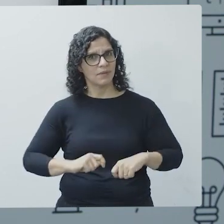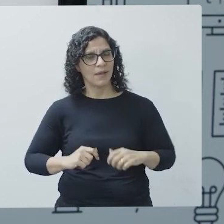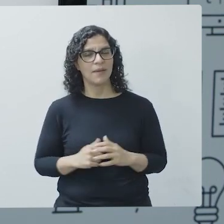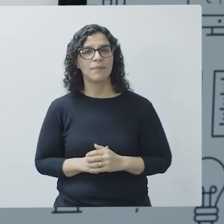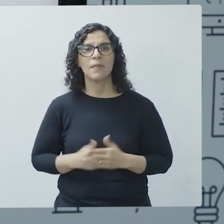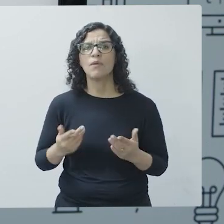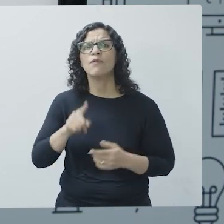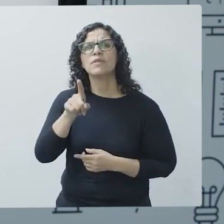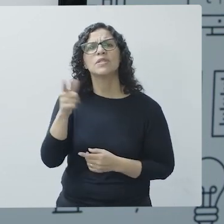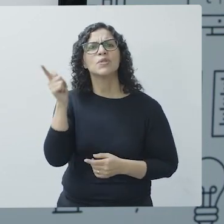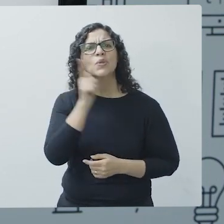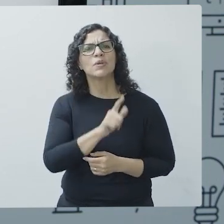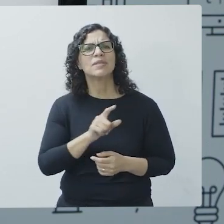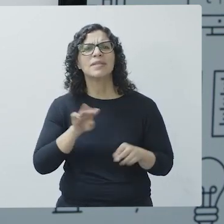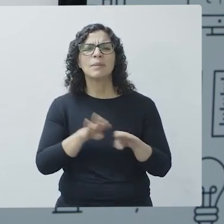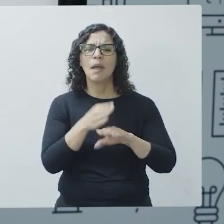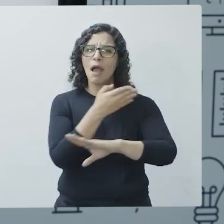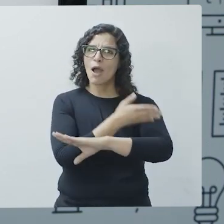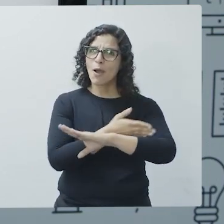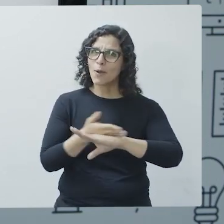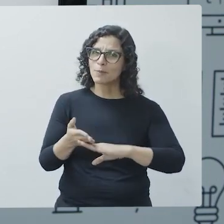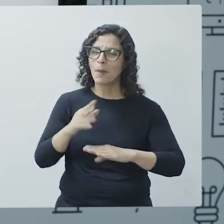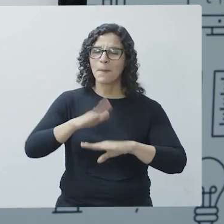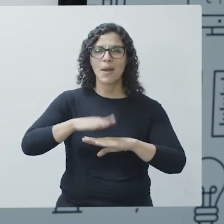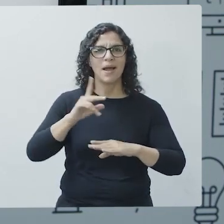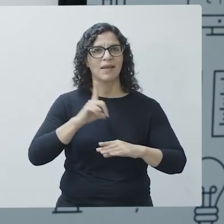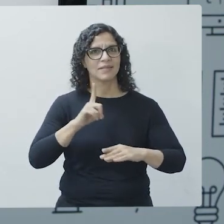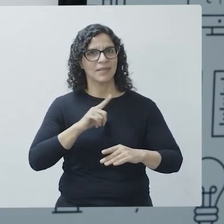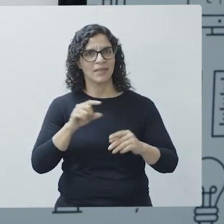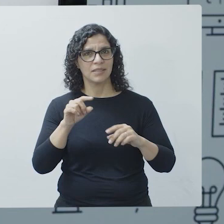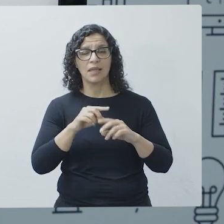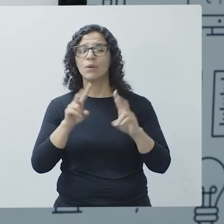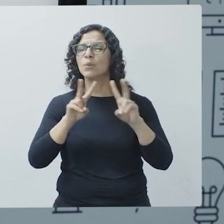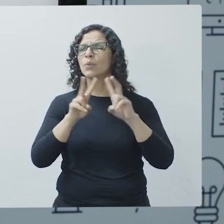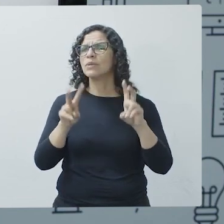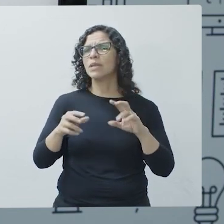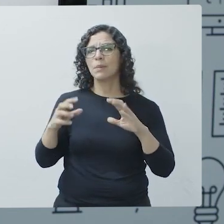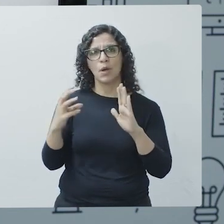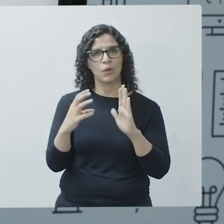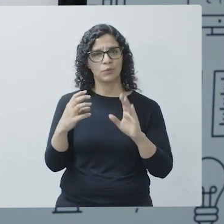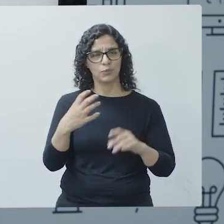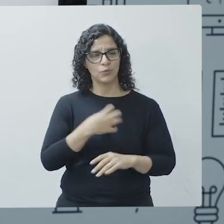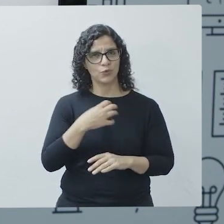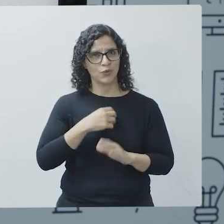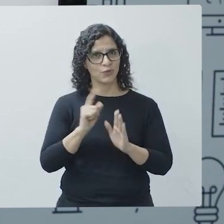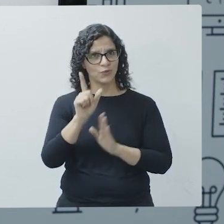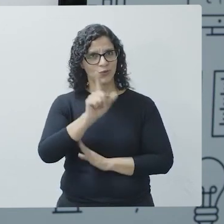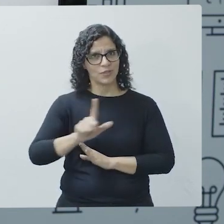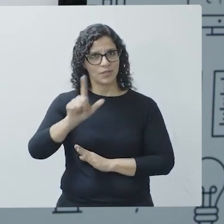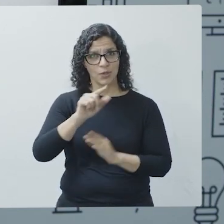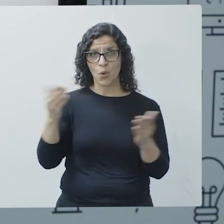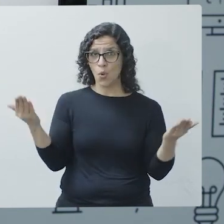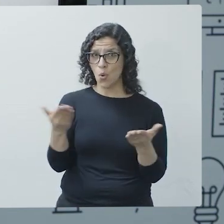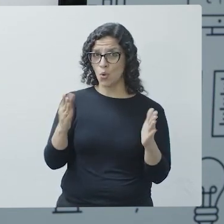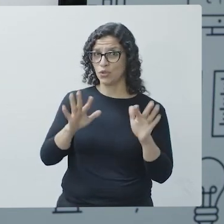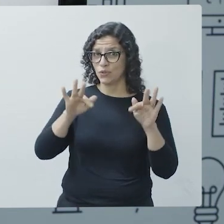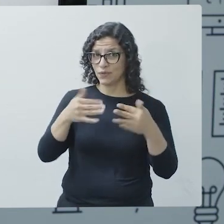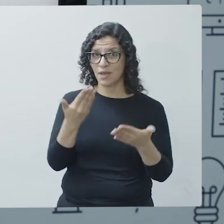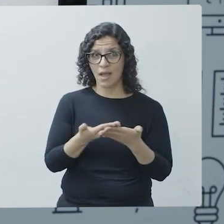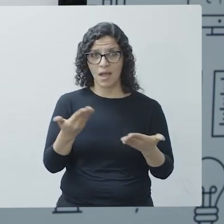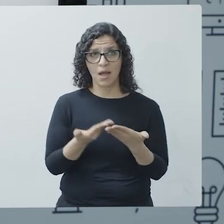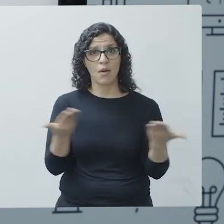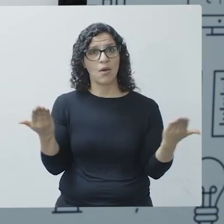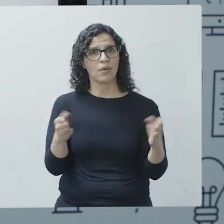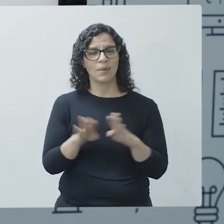certo? Para vocês irem se acostumando cada vez mais com esse estilo literário. Por hoje, eu fico por aqui,